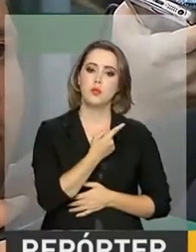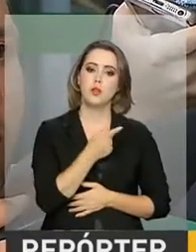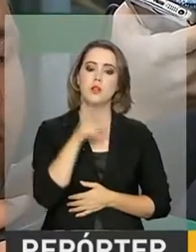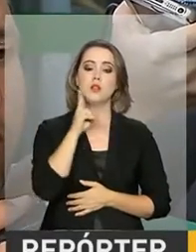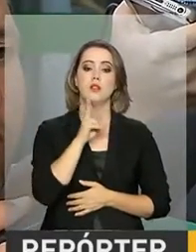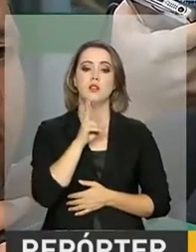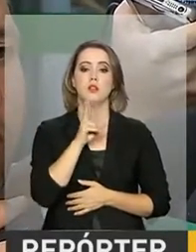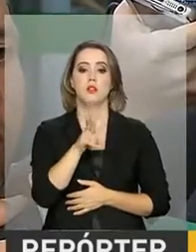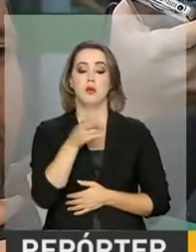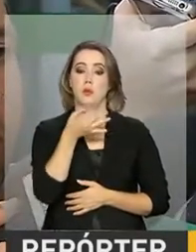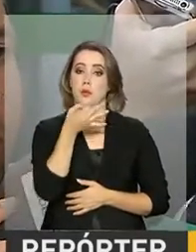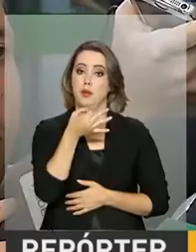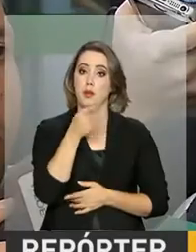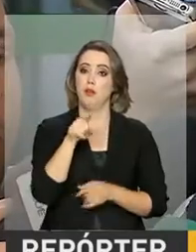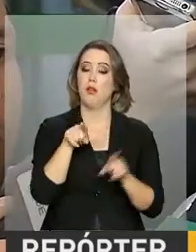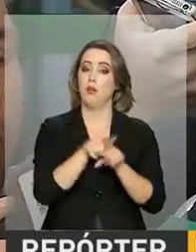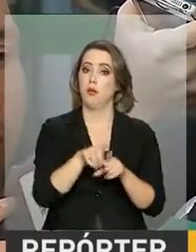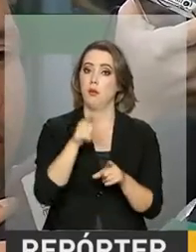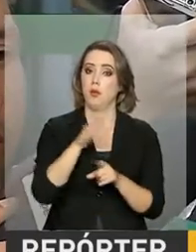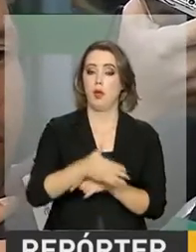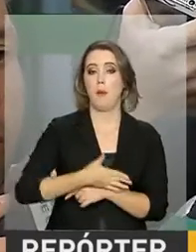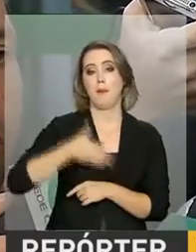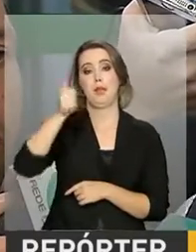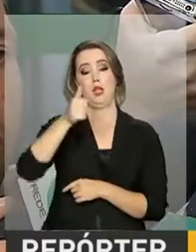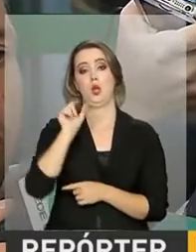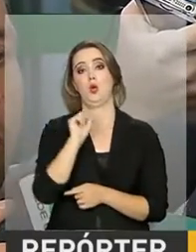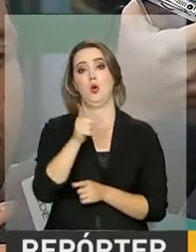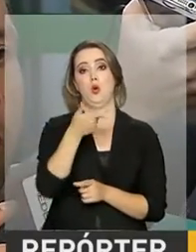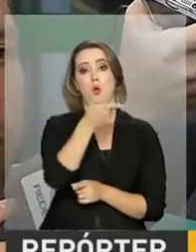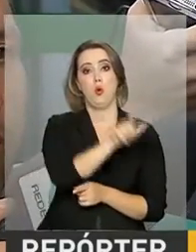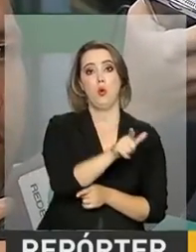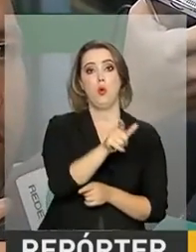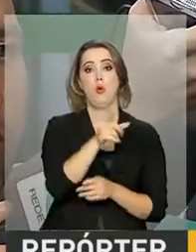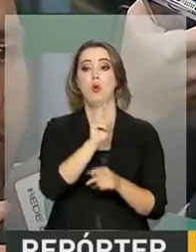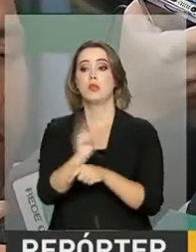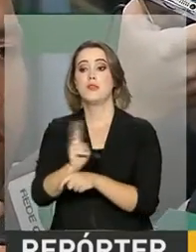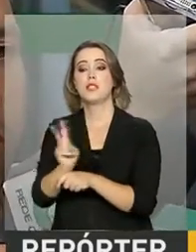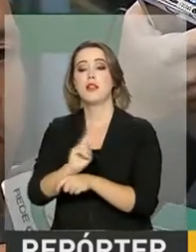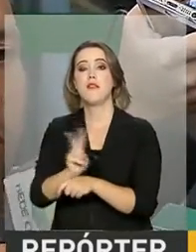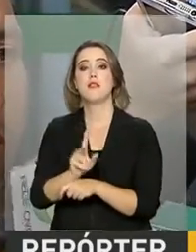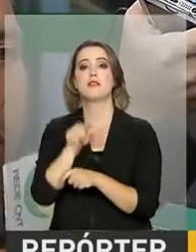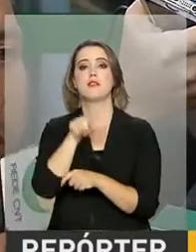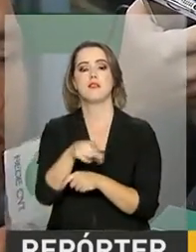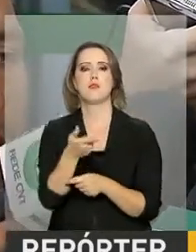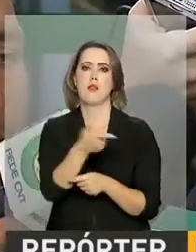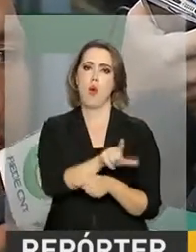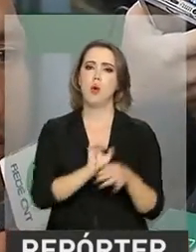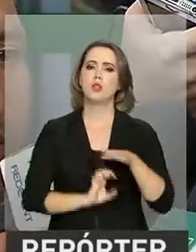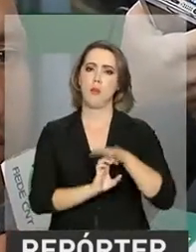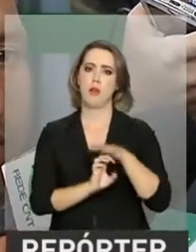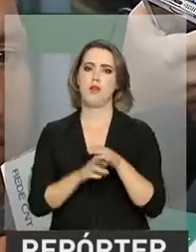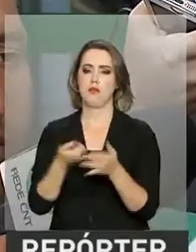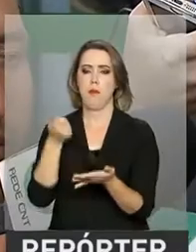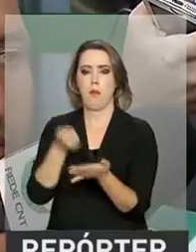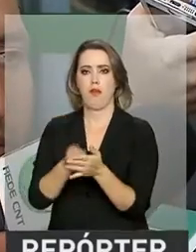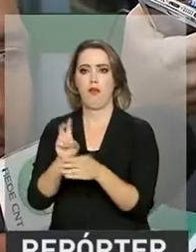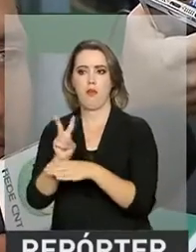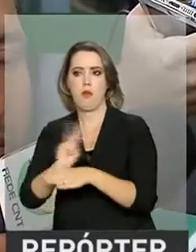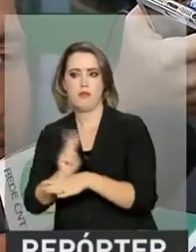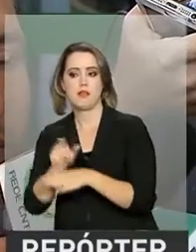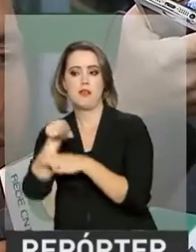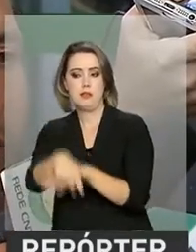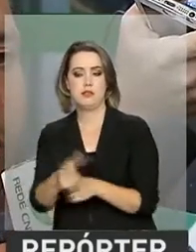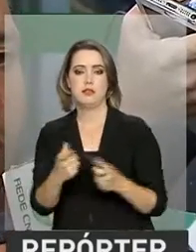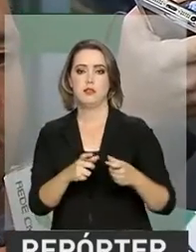de fora eu disse olha pra mim não há problema nenhum o nosso negócio é transparente queremos continuar sendo transparente portanto estamos